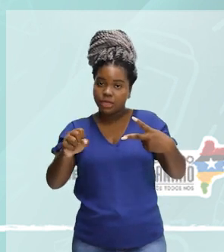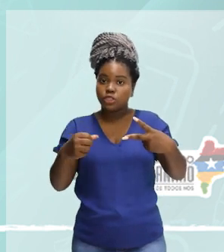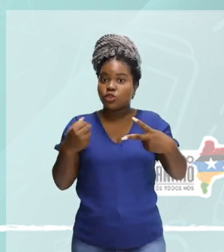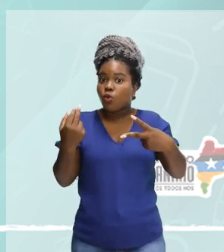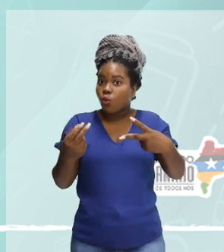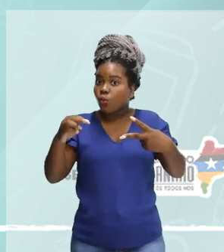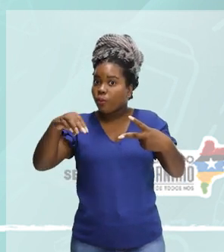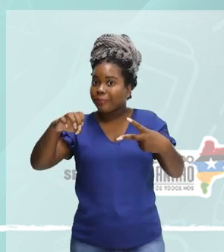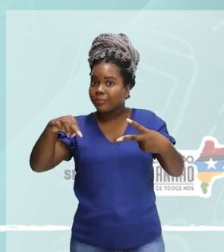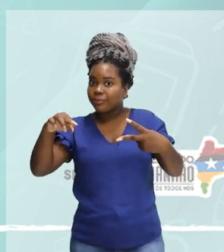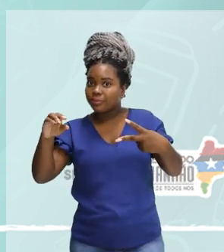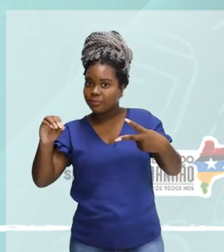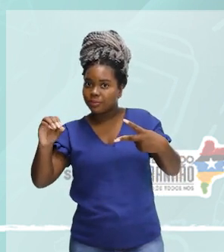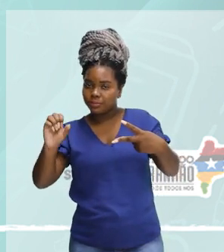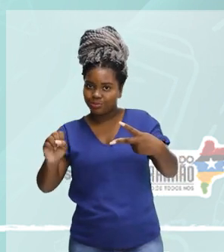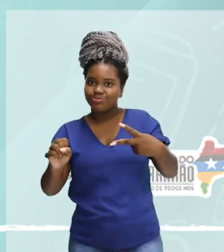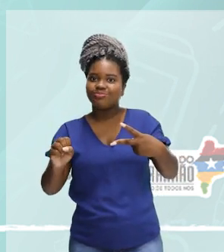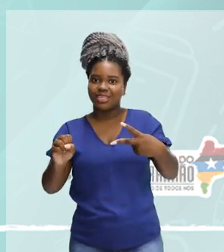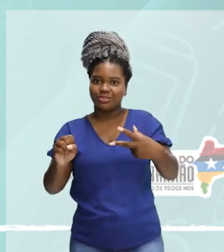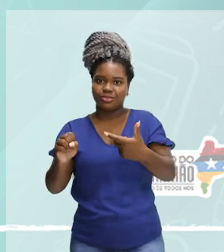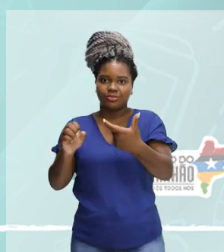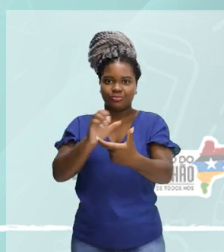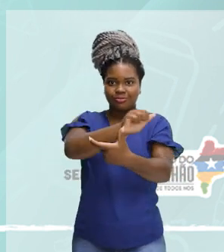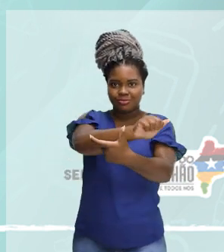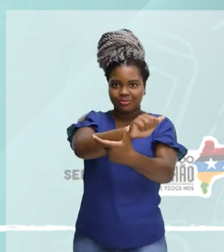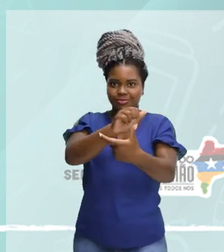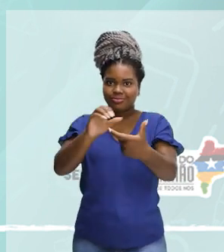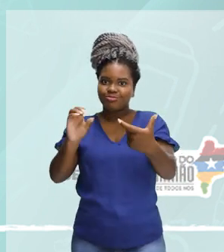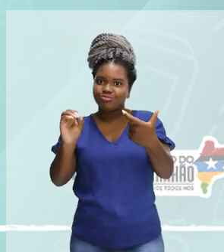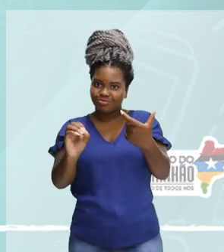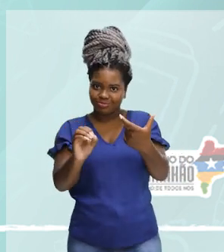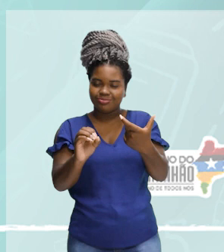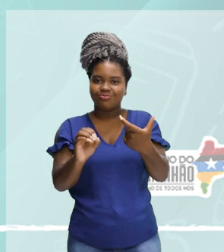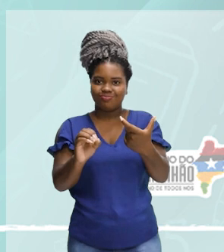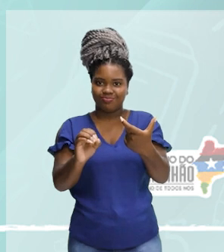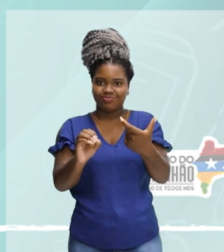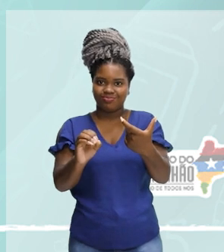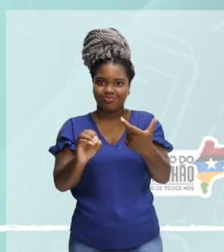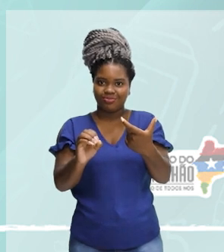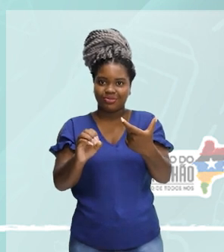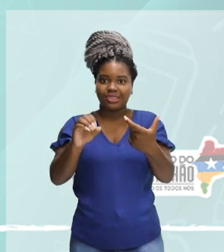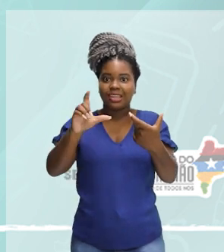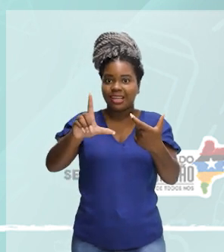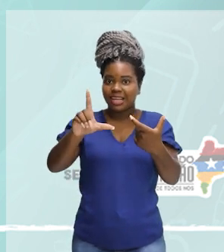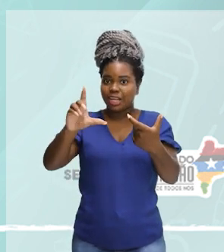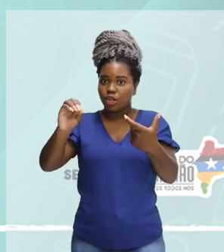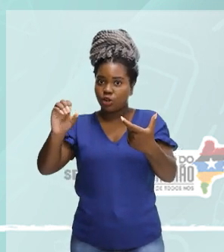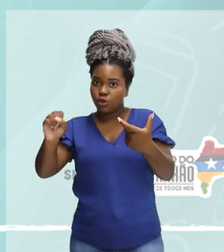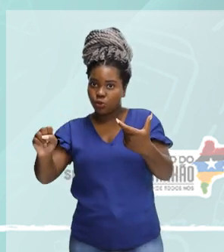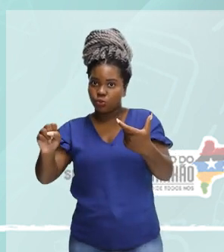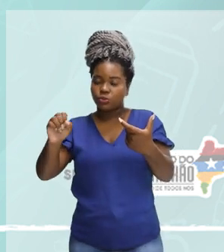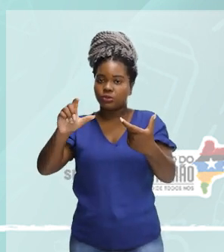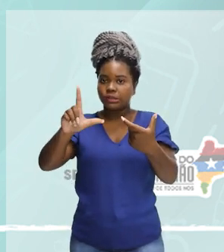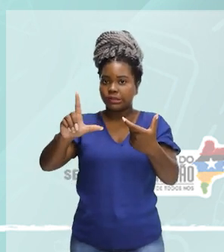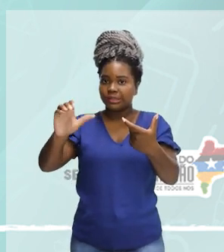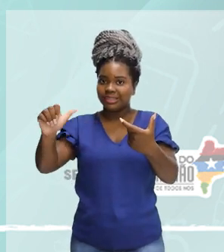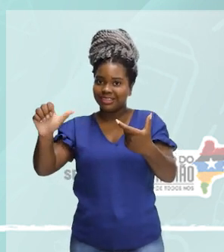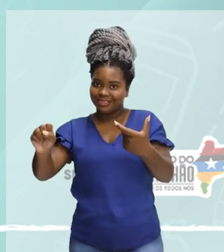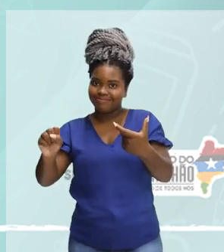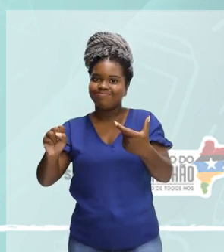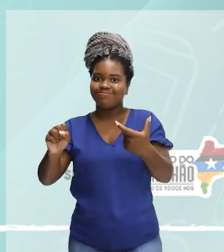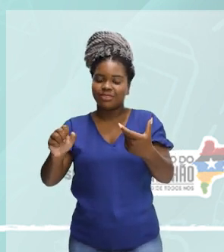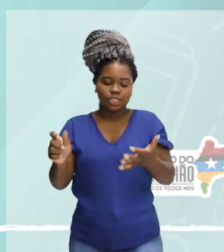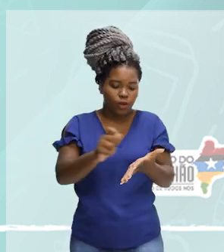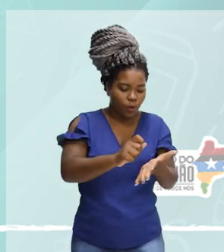pelos artigos el, la, los e las. Então, olha, fiquem atentos e anotem a diferença entre o